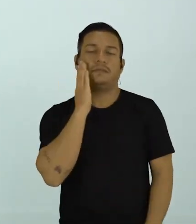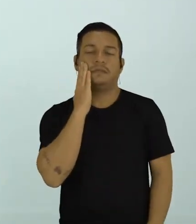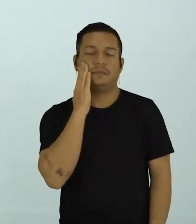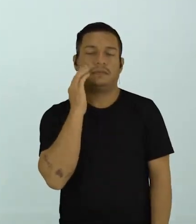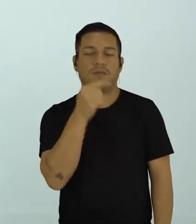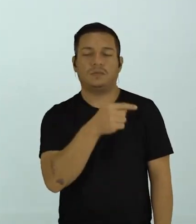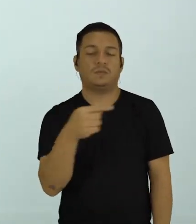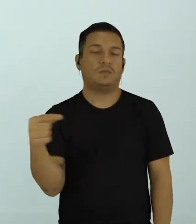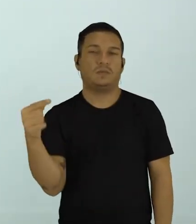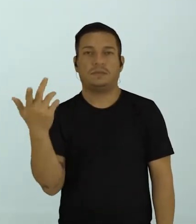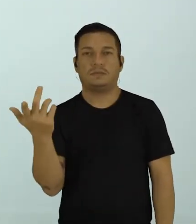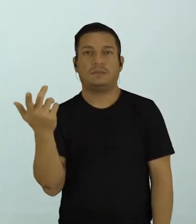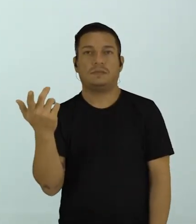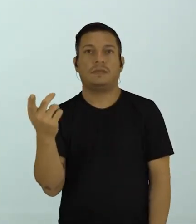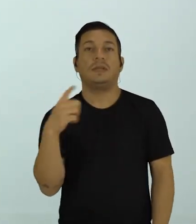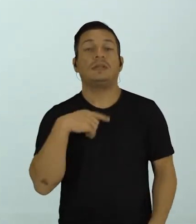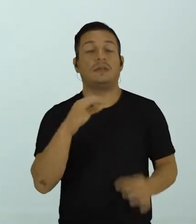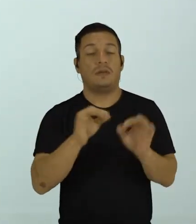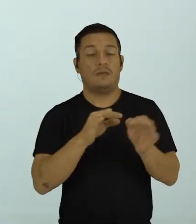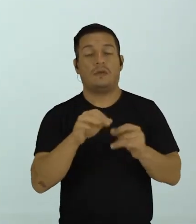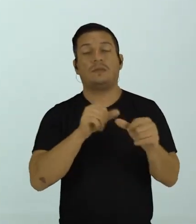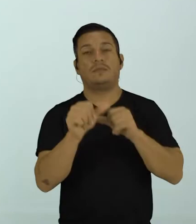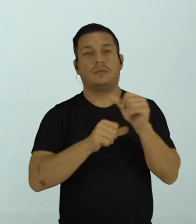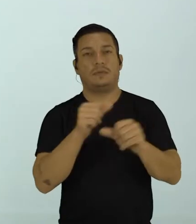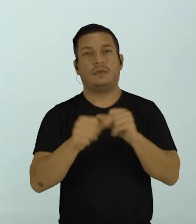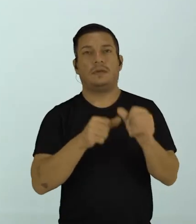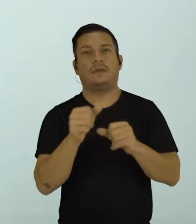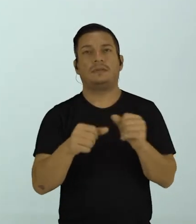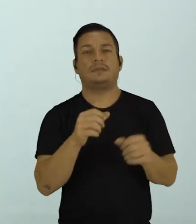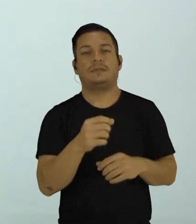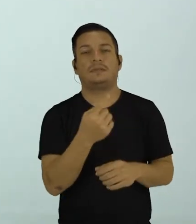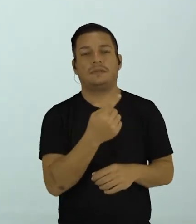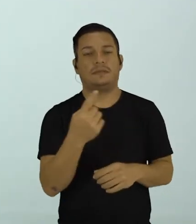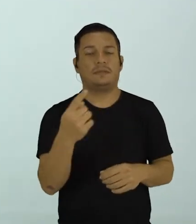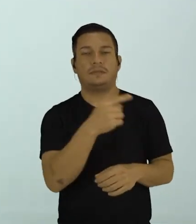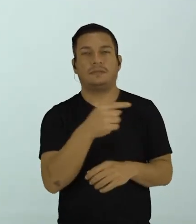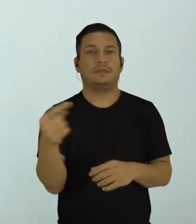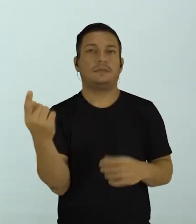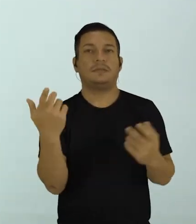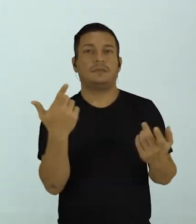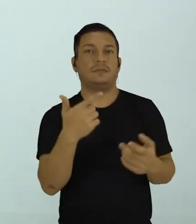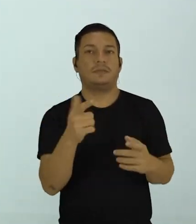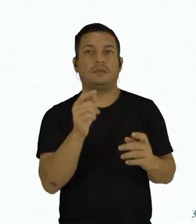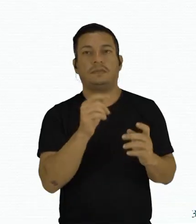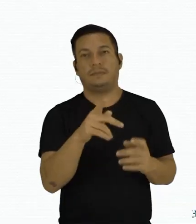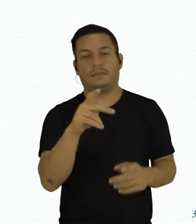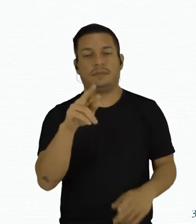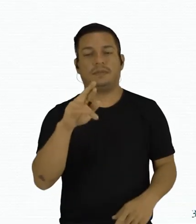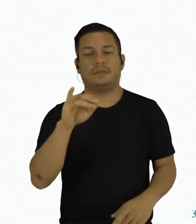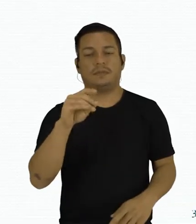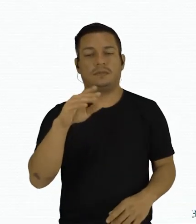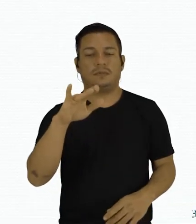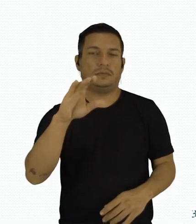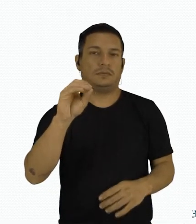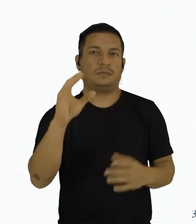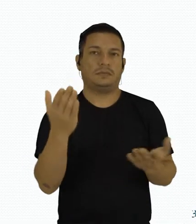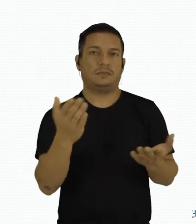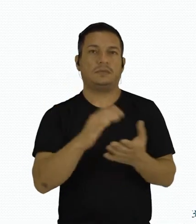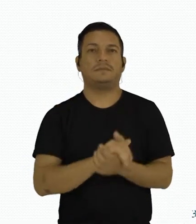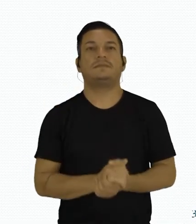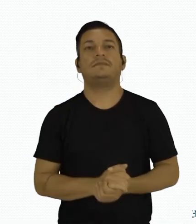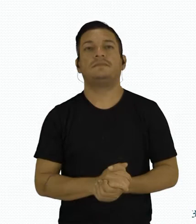dias. Se a ordem dos dias ficasse mudando de semana para semana, nós não teríamos aí algo periódico.